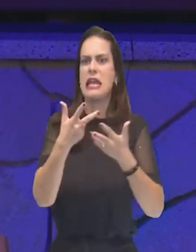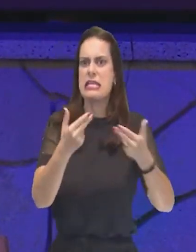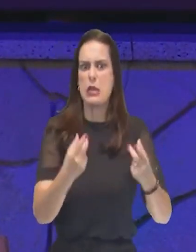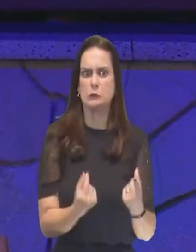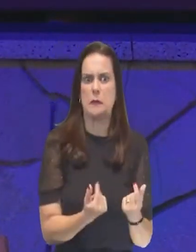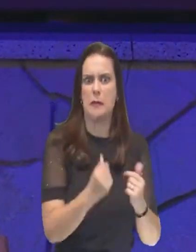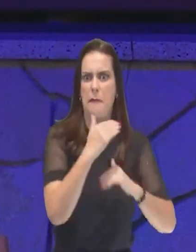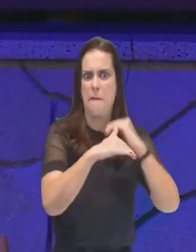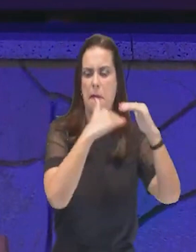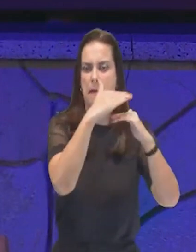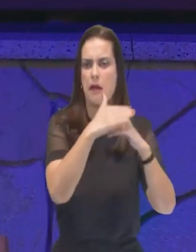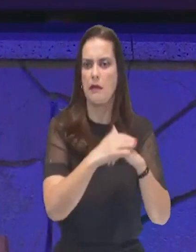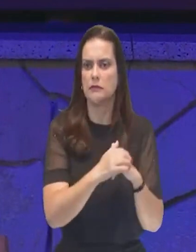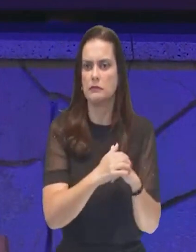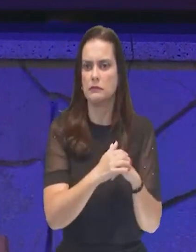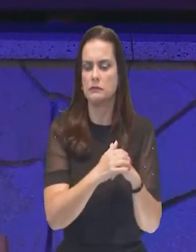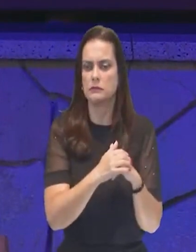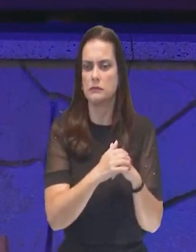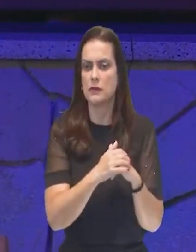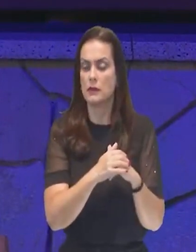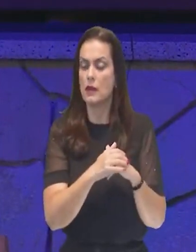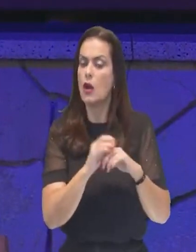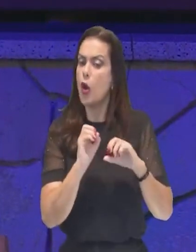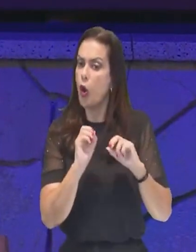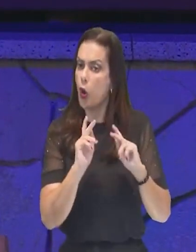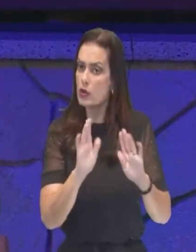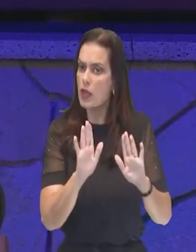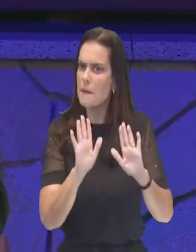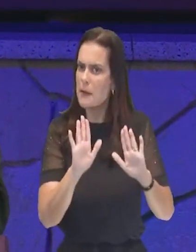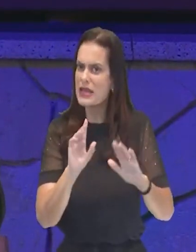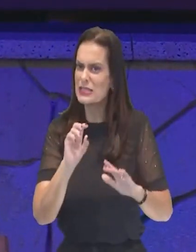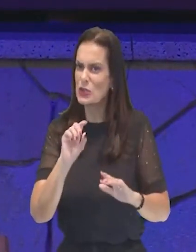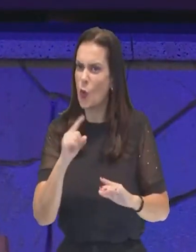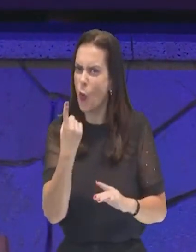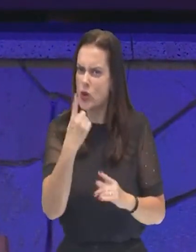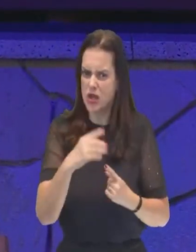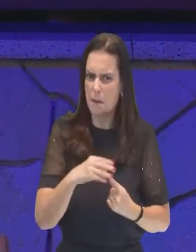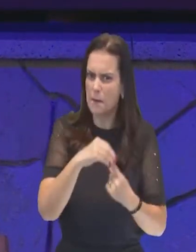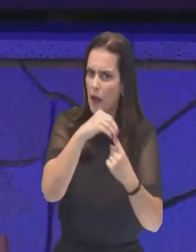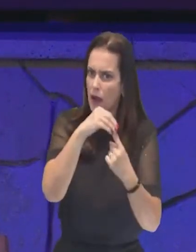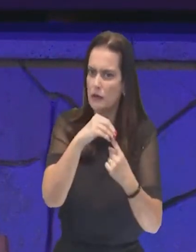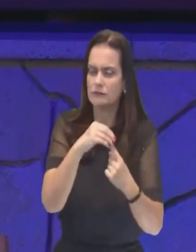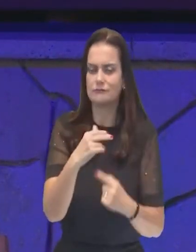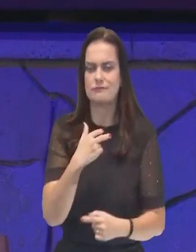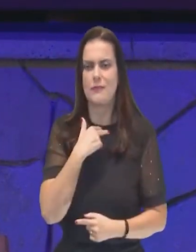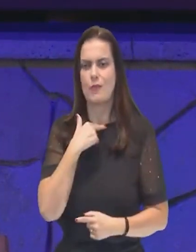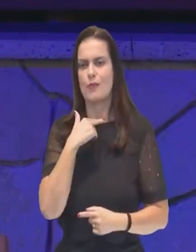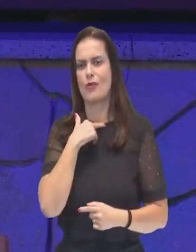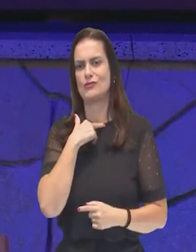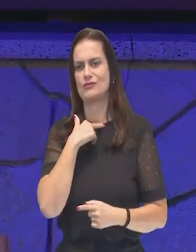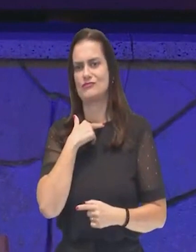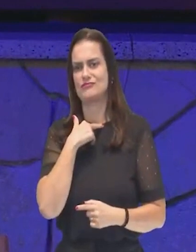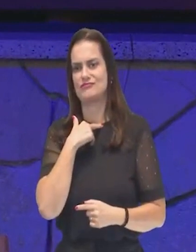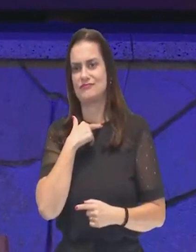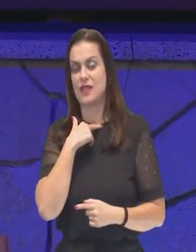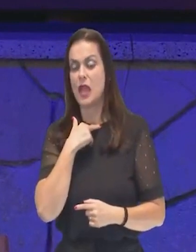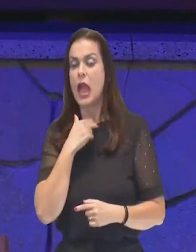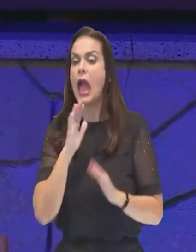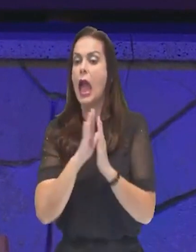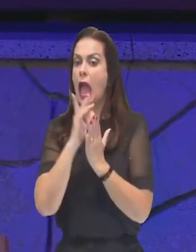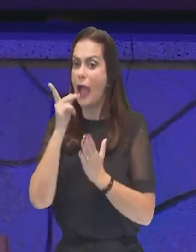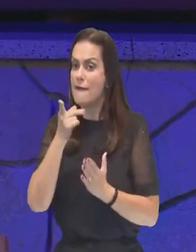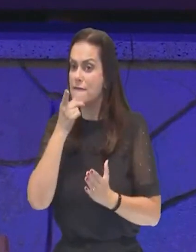mal nisso, desde que essa não seja a única prioridade da sua vida. E a parábola fala sobre o homem